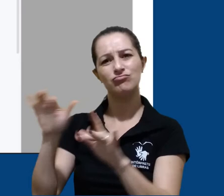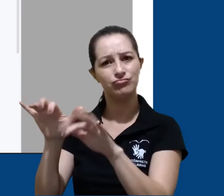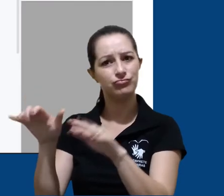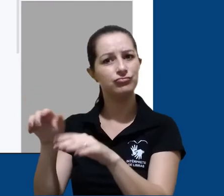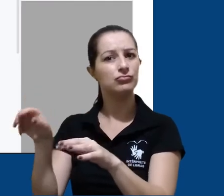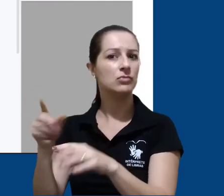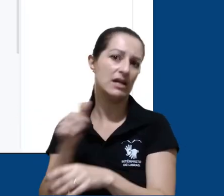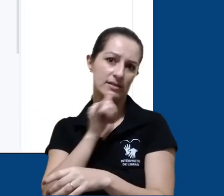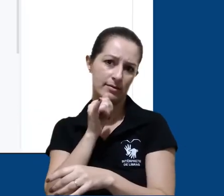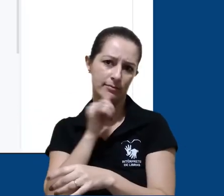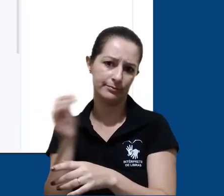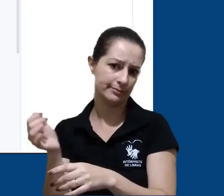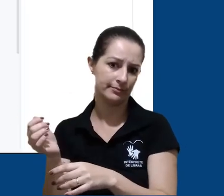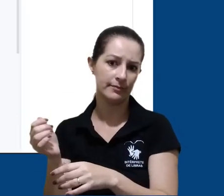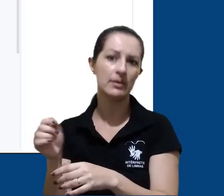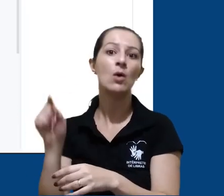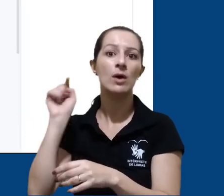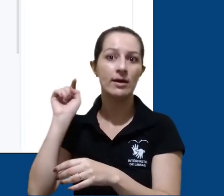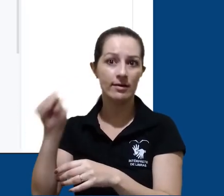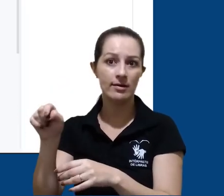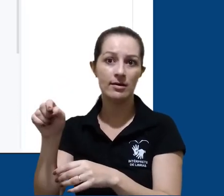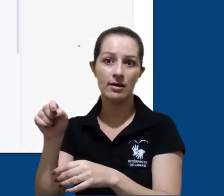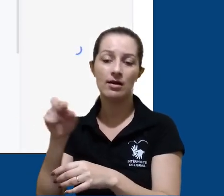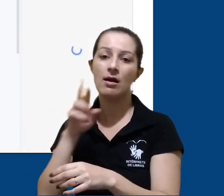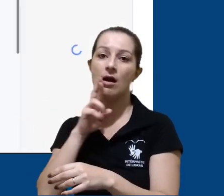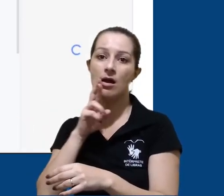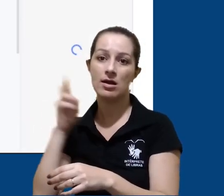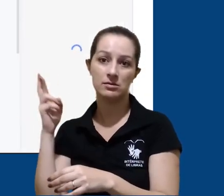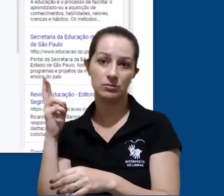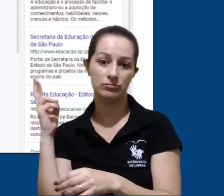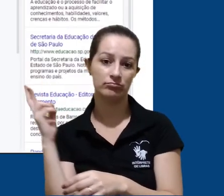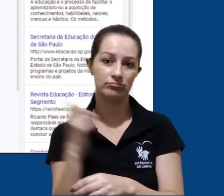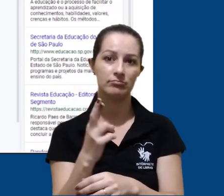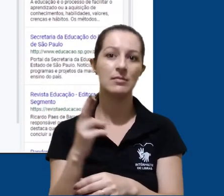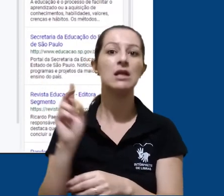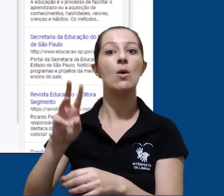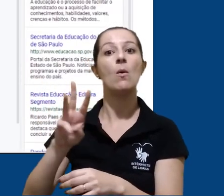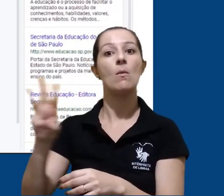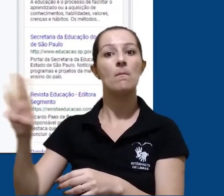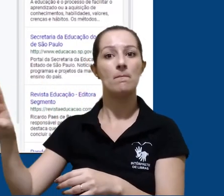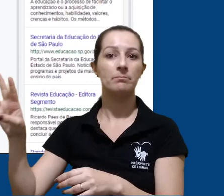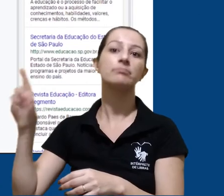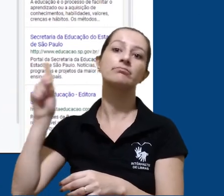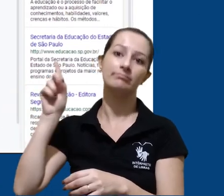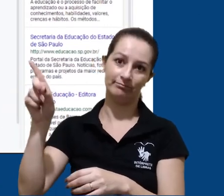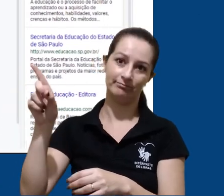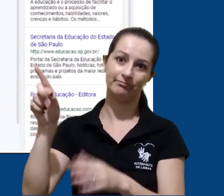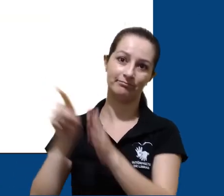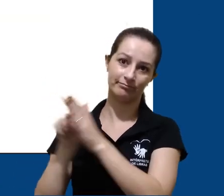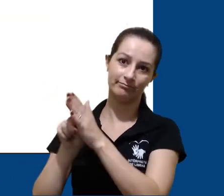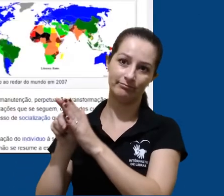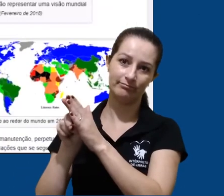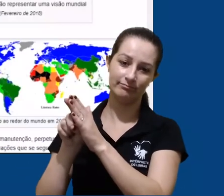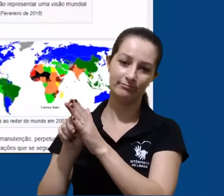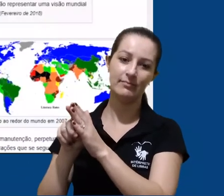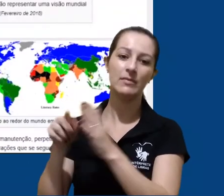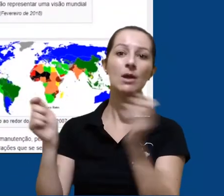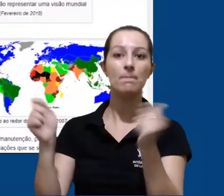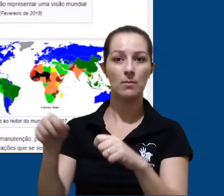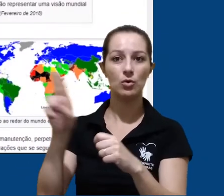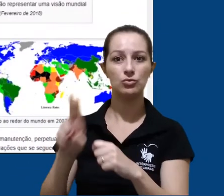digital mas o que queremos e nos resultados nós podemos clicar diretamente no link e seremos redirecionadas para a página da pesquisa